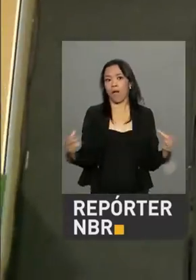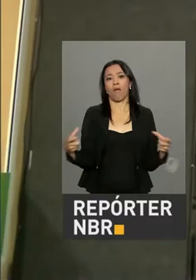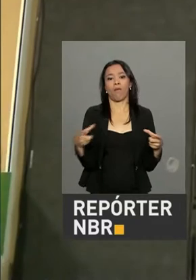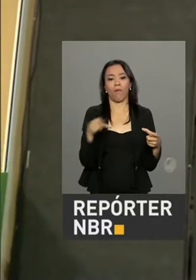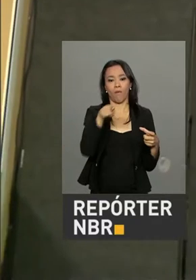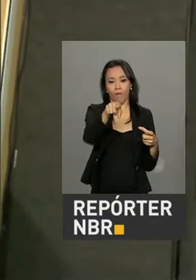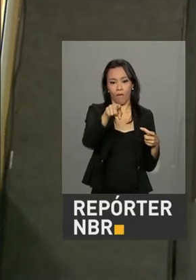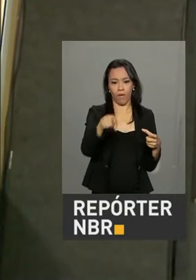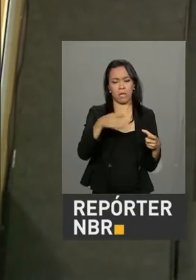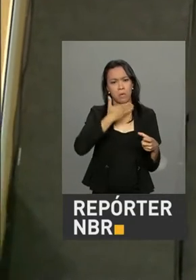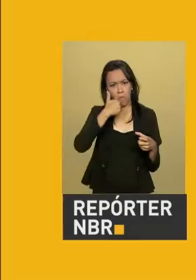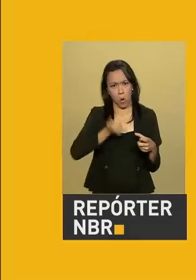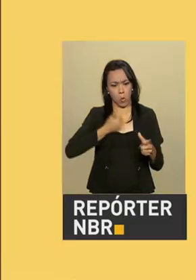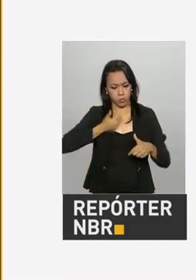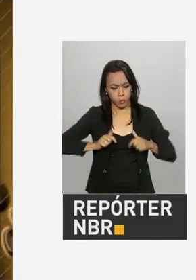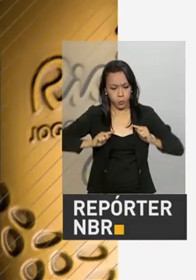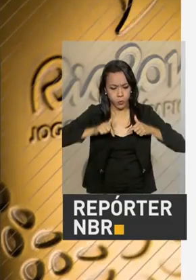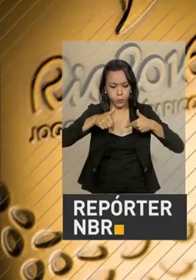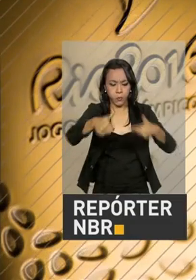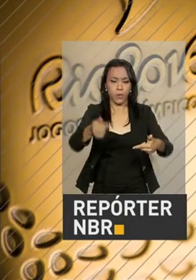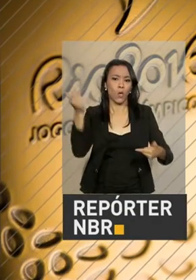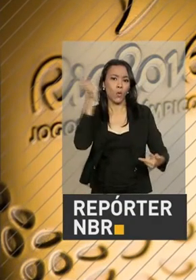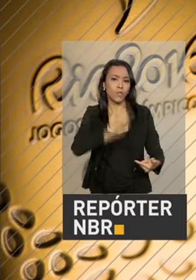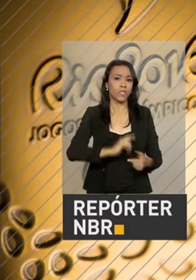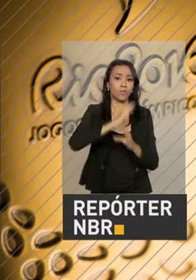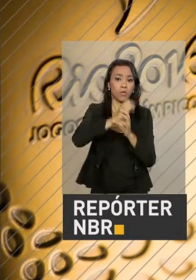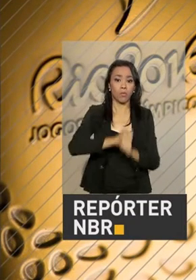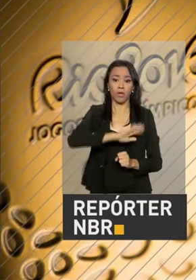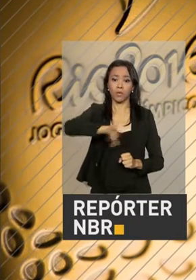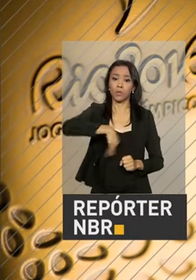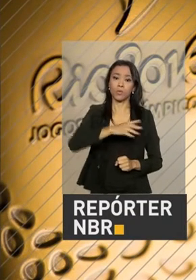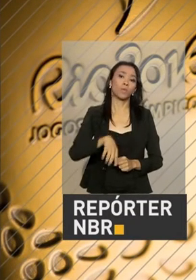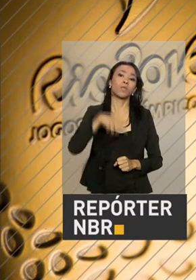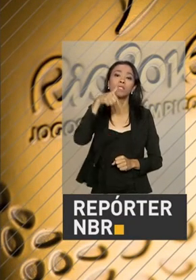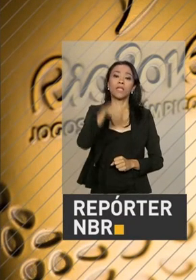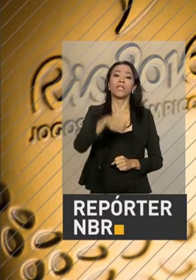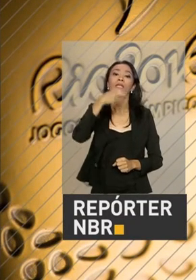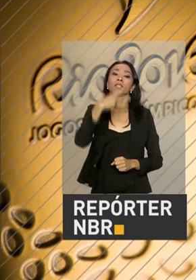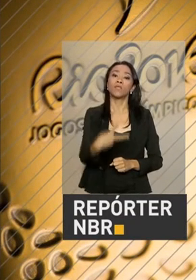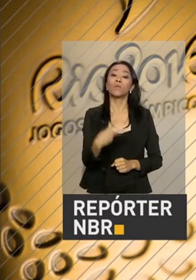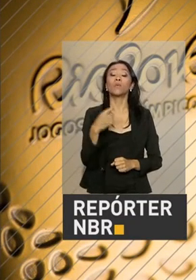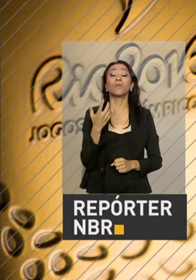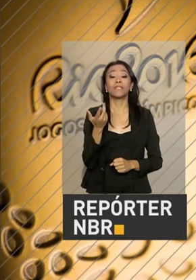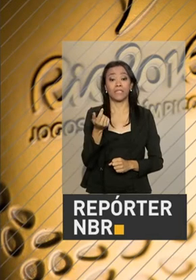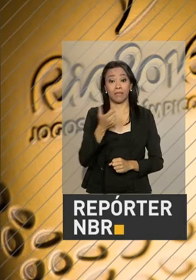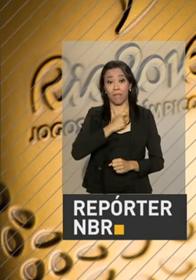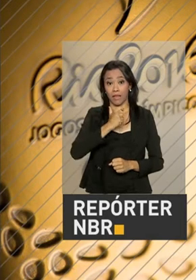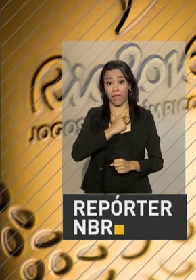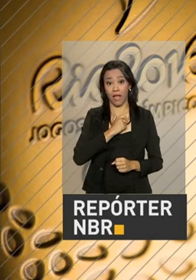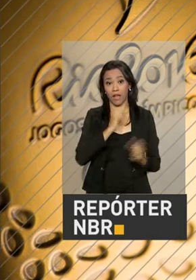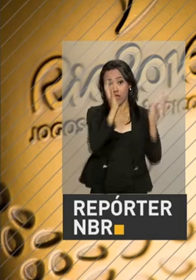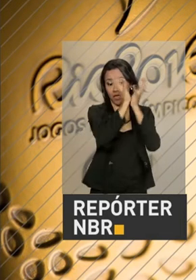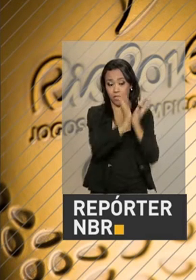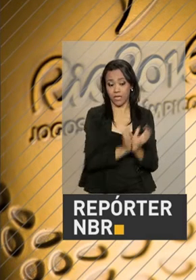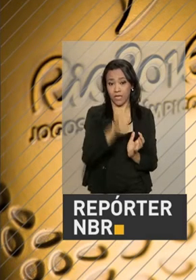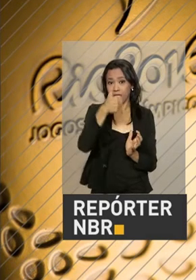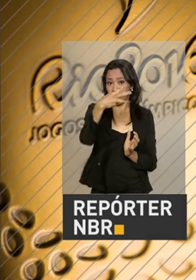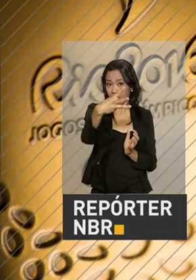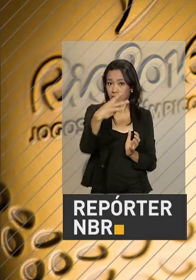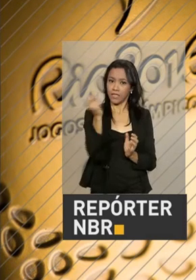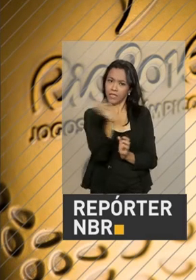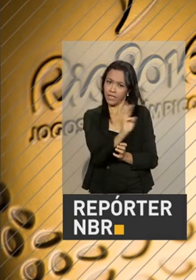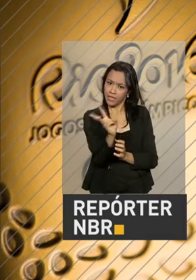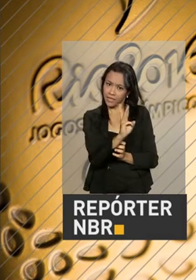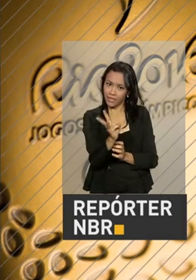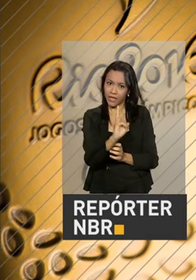com o melhor desempenho conquistamos ao todo 72 medalhas em 13 modalidades 33 delas